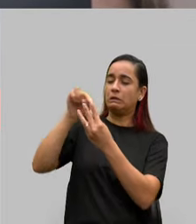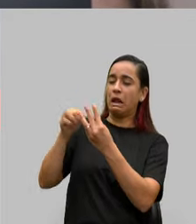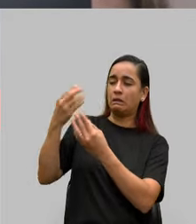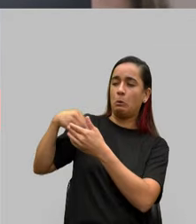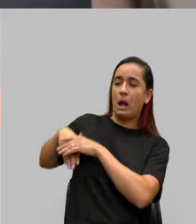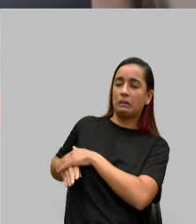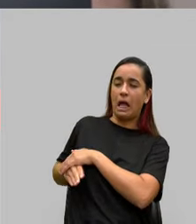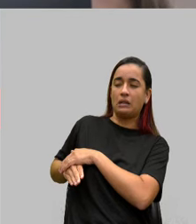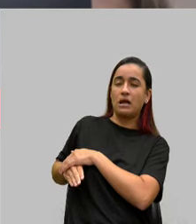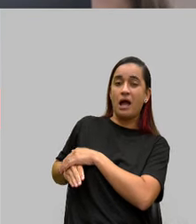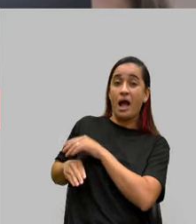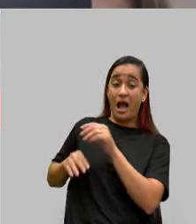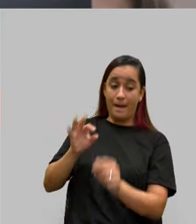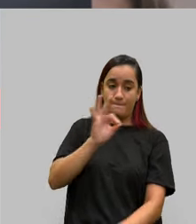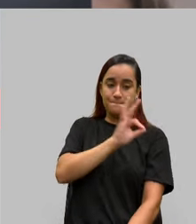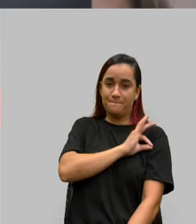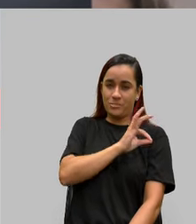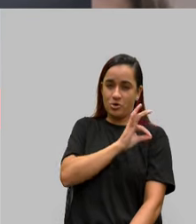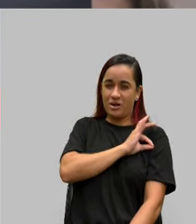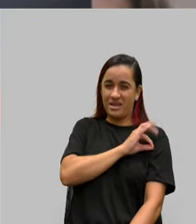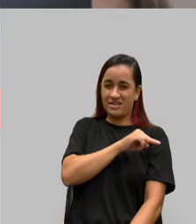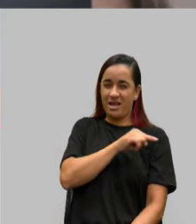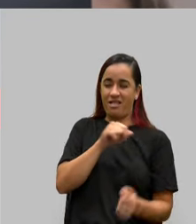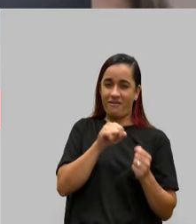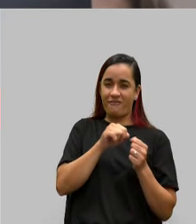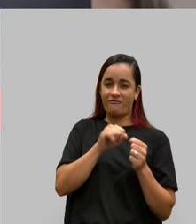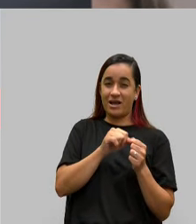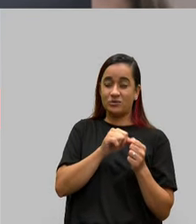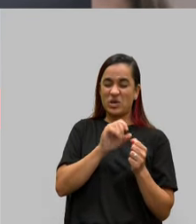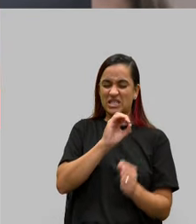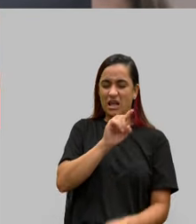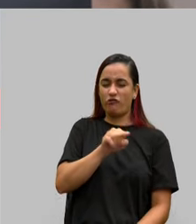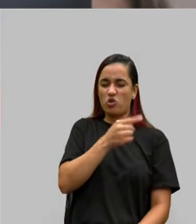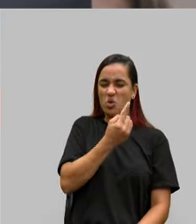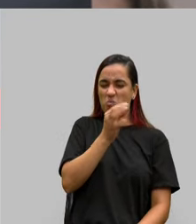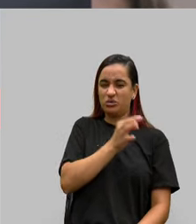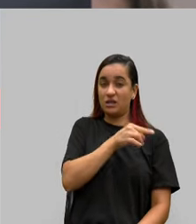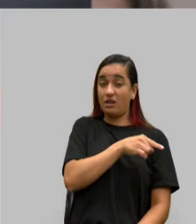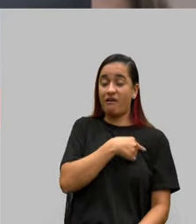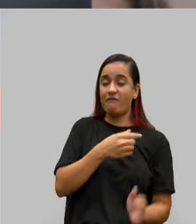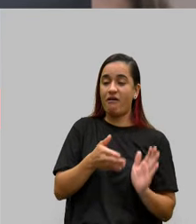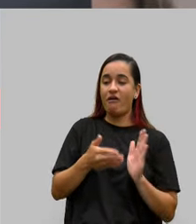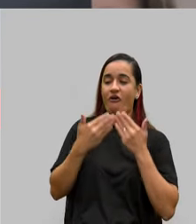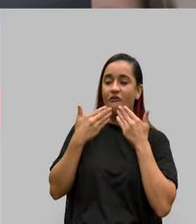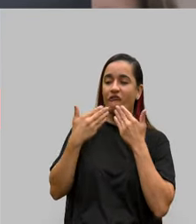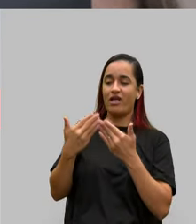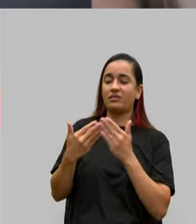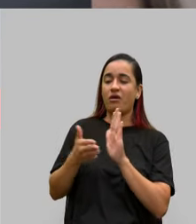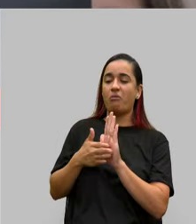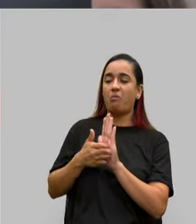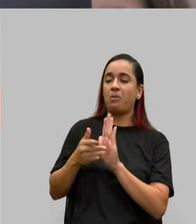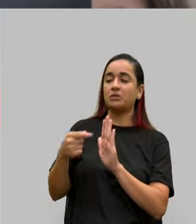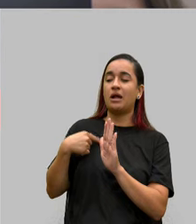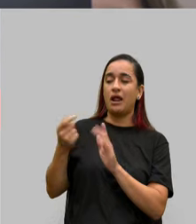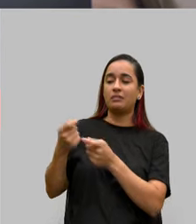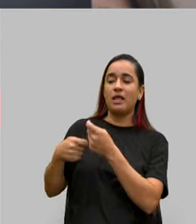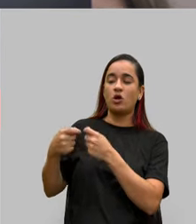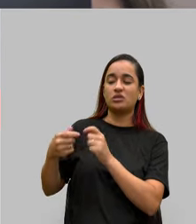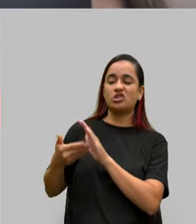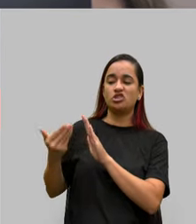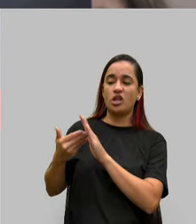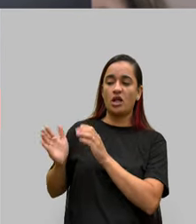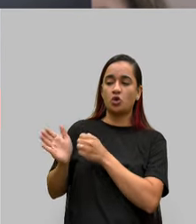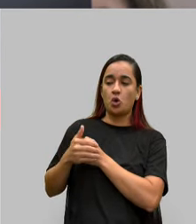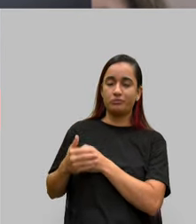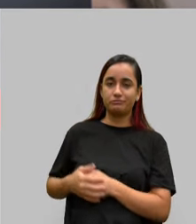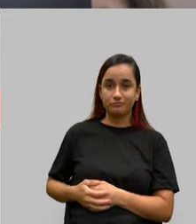inadequado né aquele que é 0 1% do batalhão vai oferecer ali uma negociação para tirar o crime é mas se